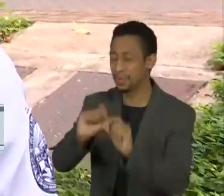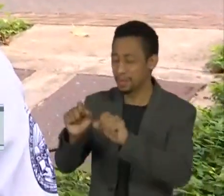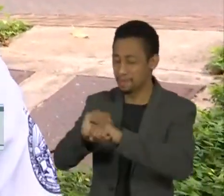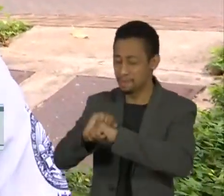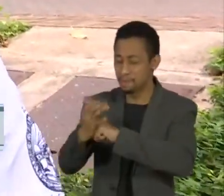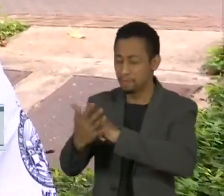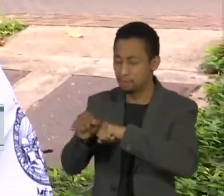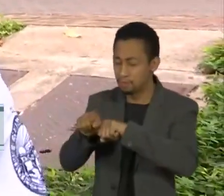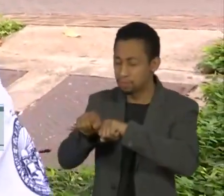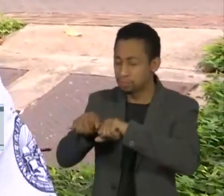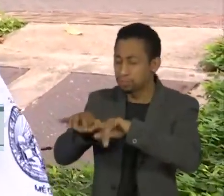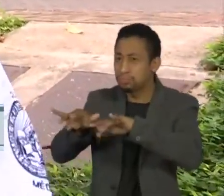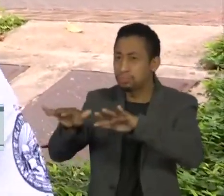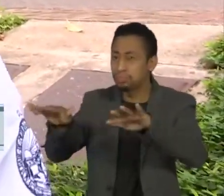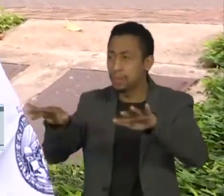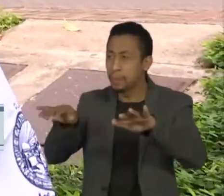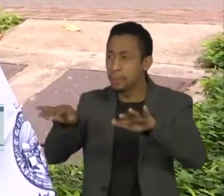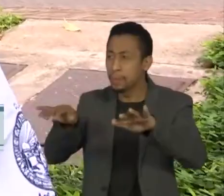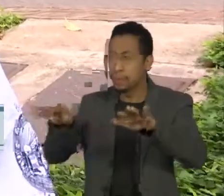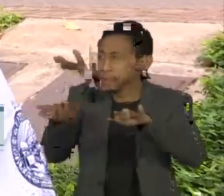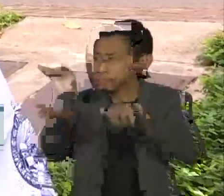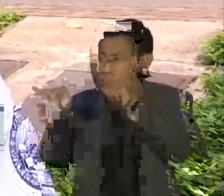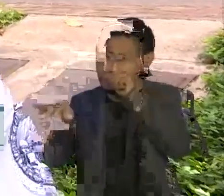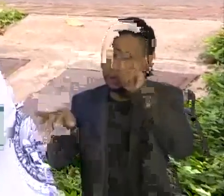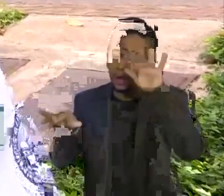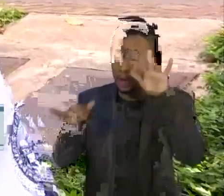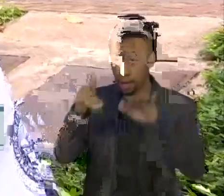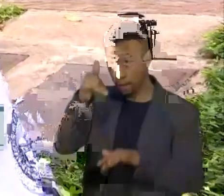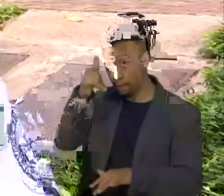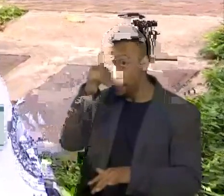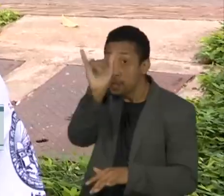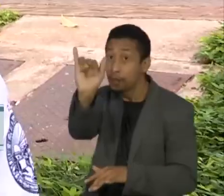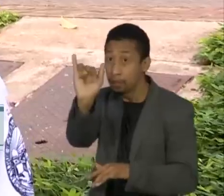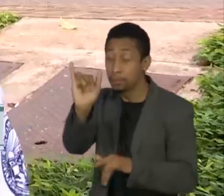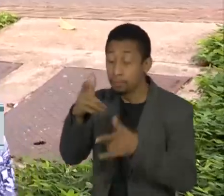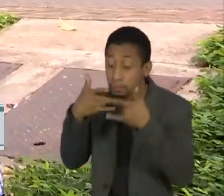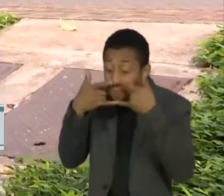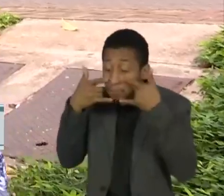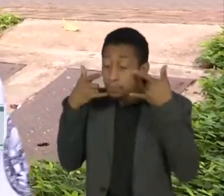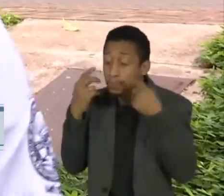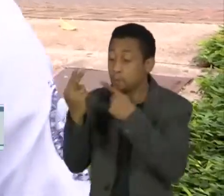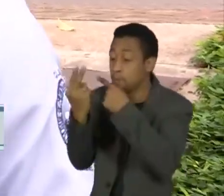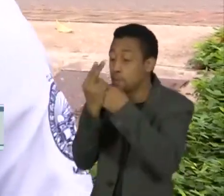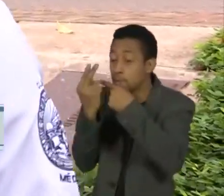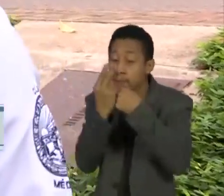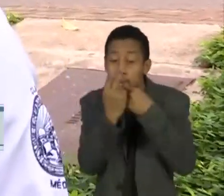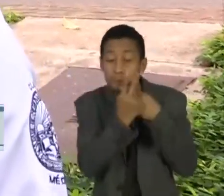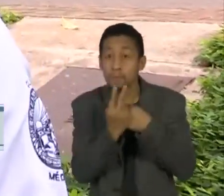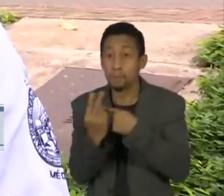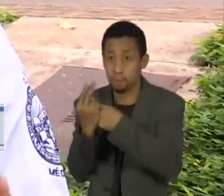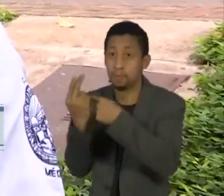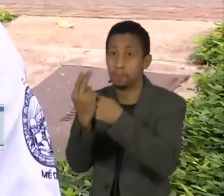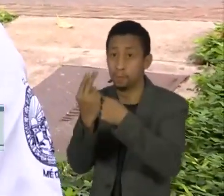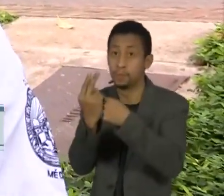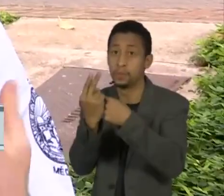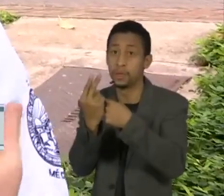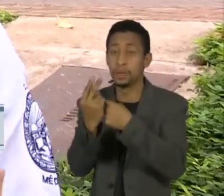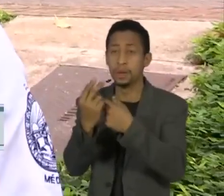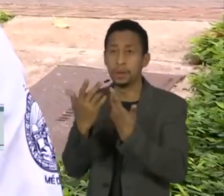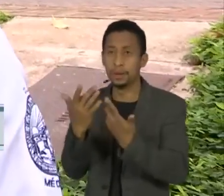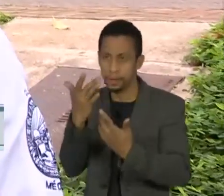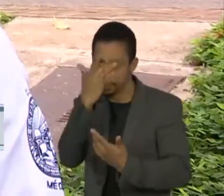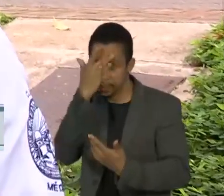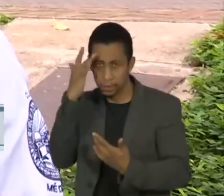do vírus ocorra ou de outras partículas, por exemplo, bacterianas ou virais, se espalhem por conta de gotícula. Então, as pessoas que